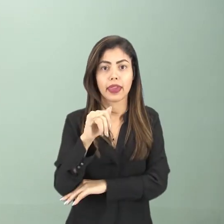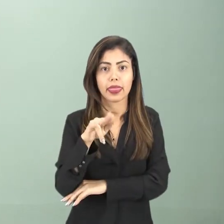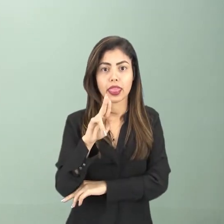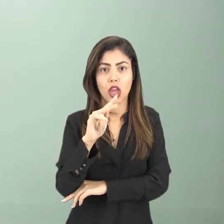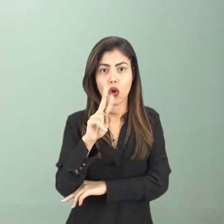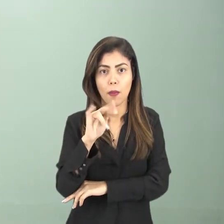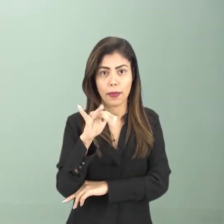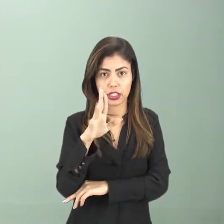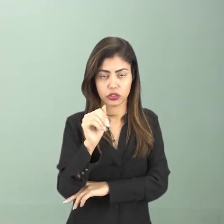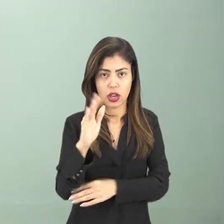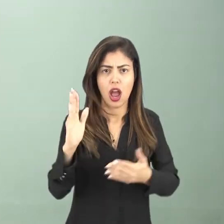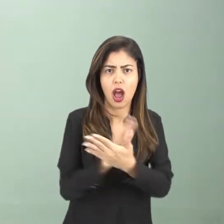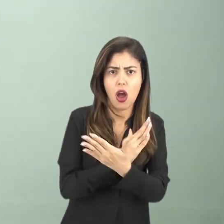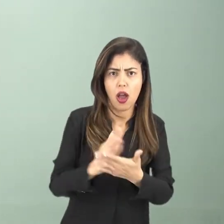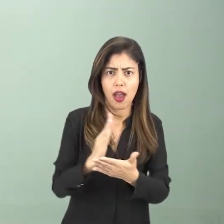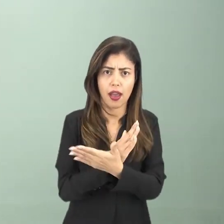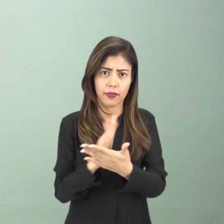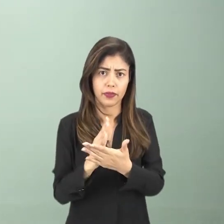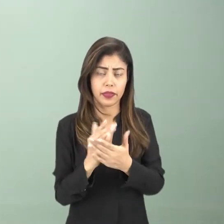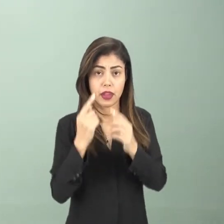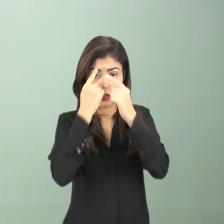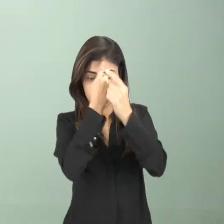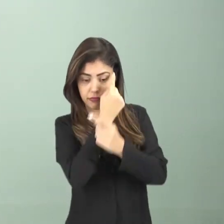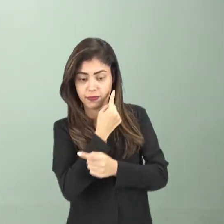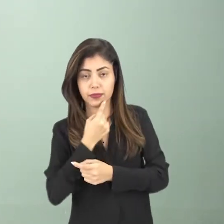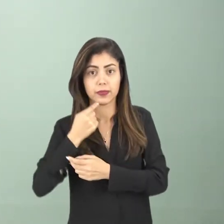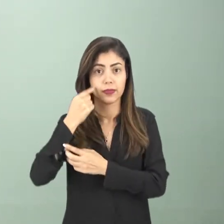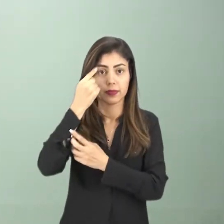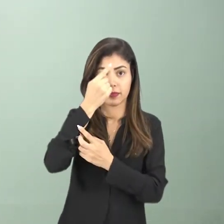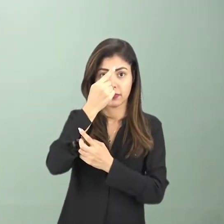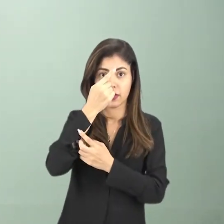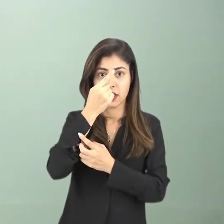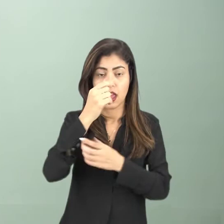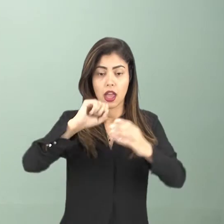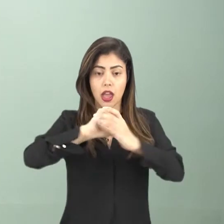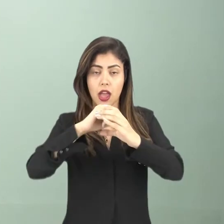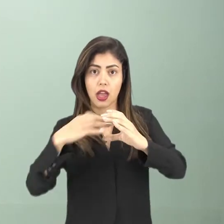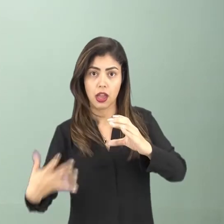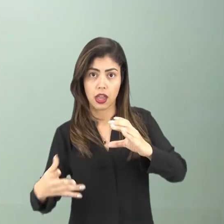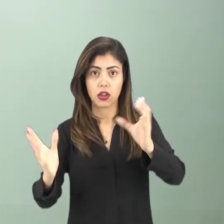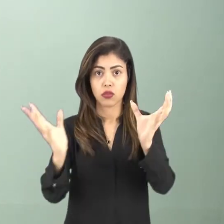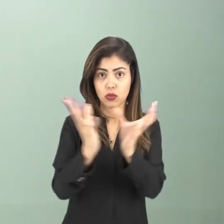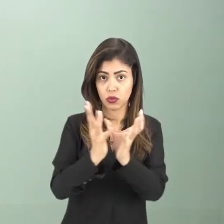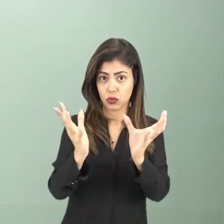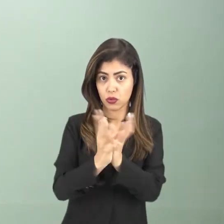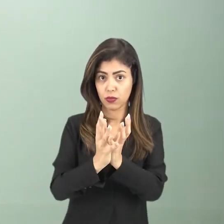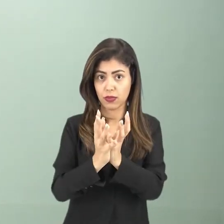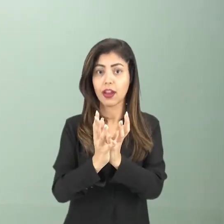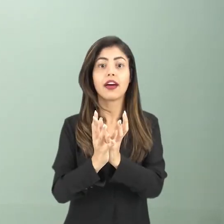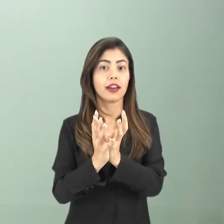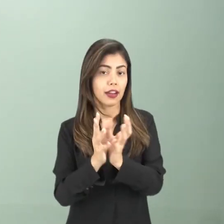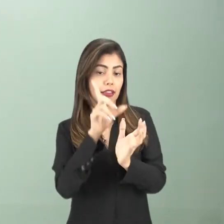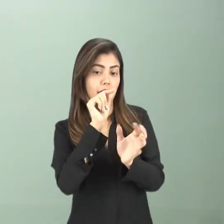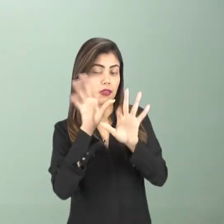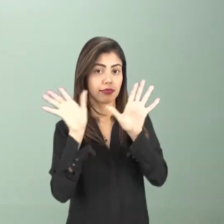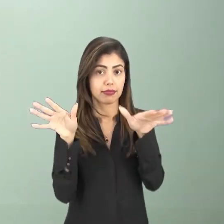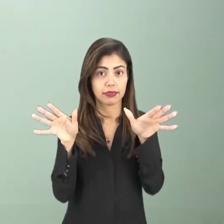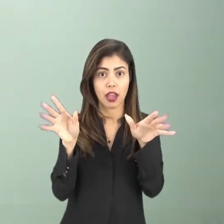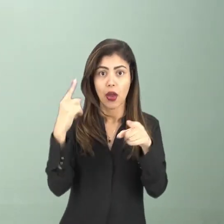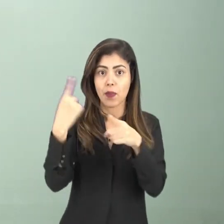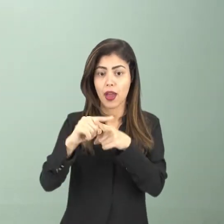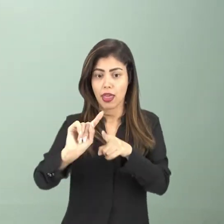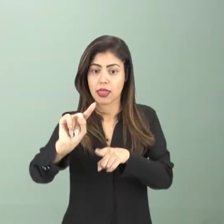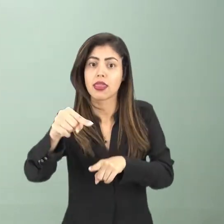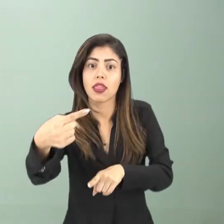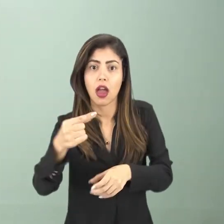gente vai encontrar em alguns ossos da nossa face e eles vão ser uma característica do grupo das aves, porque as aves, ao realizar